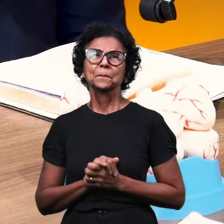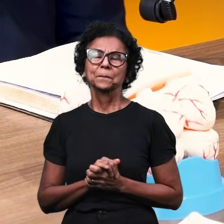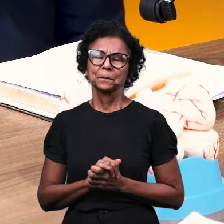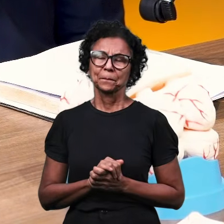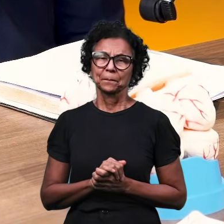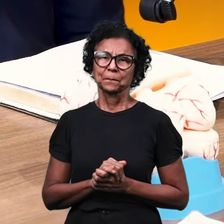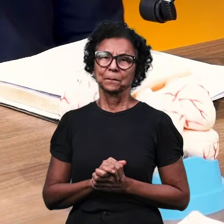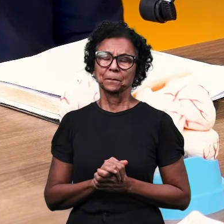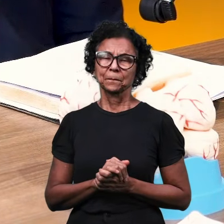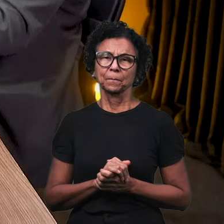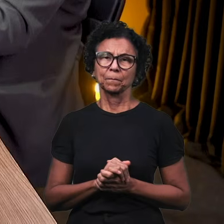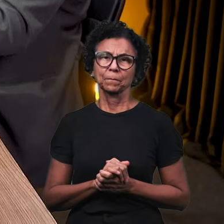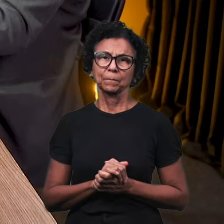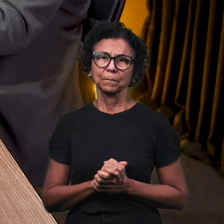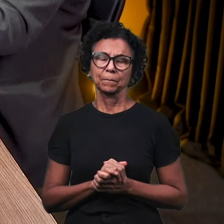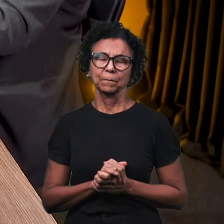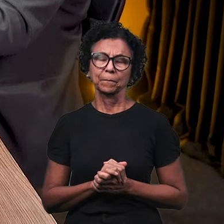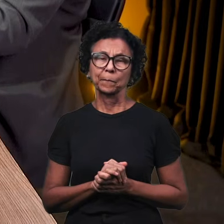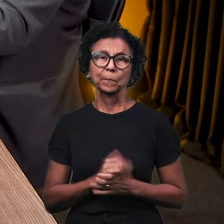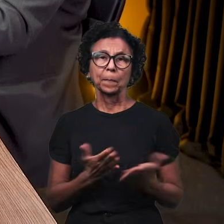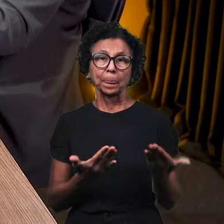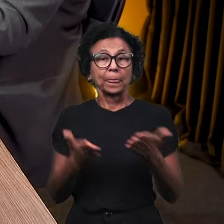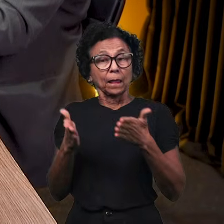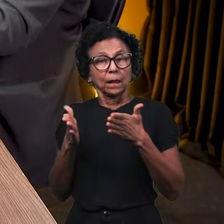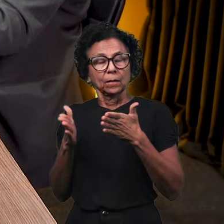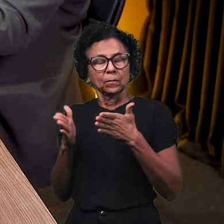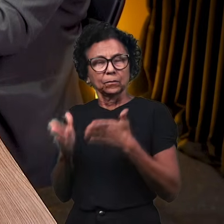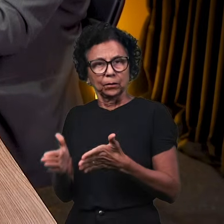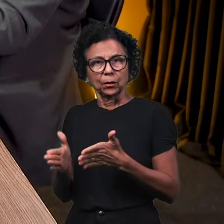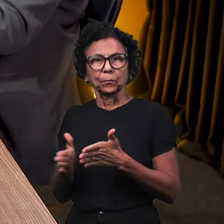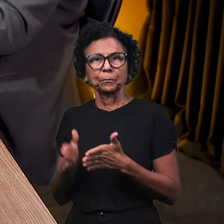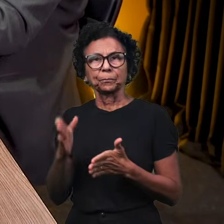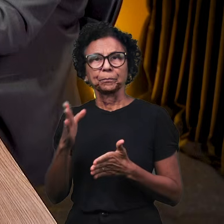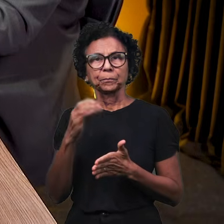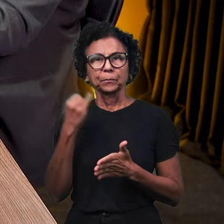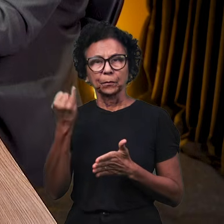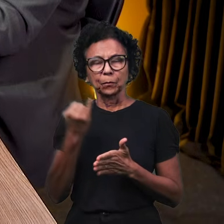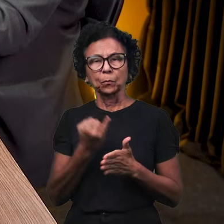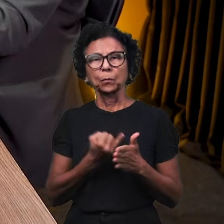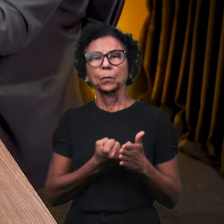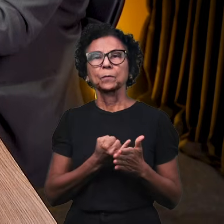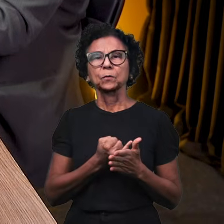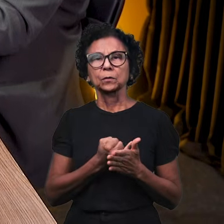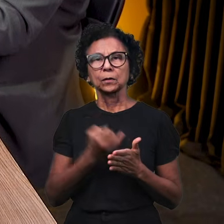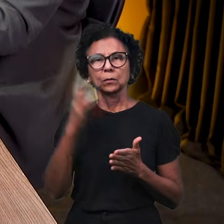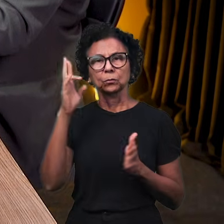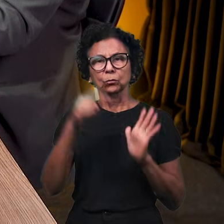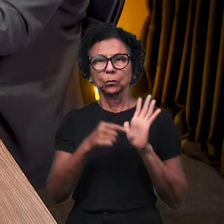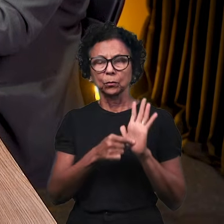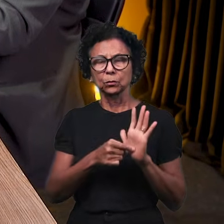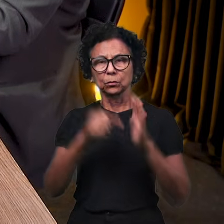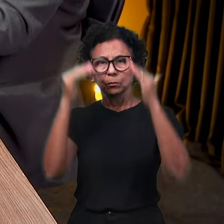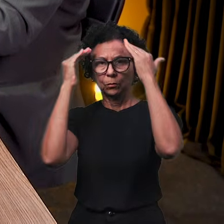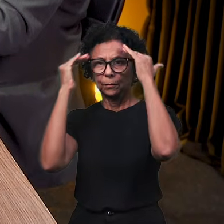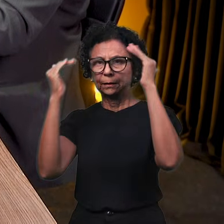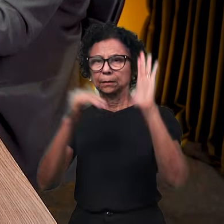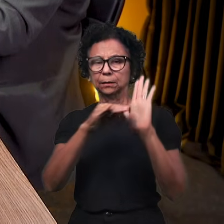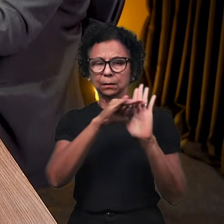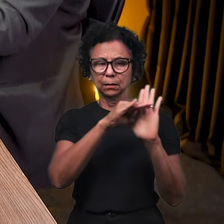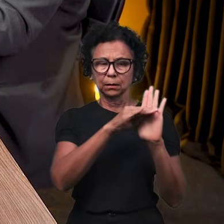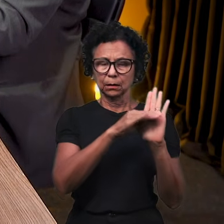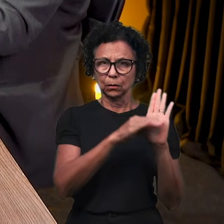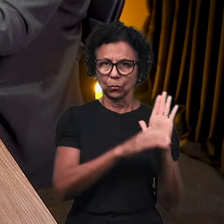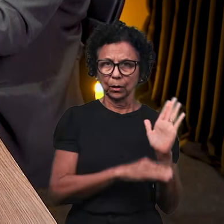para o jovem que é fiel. Então, é muito importante seguir essa sequência revelada pelo Senhor, né, de